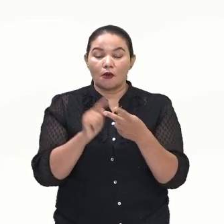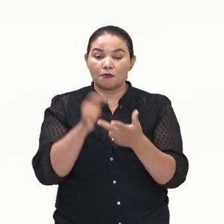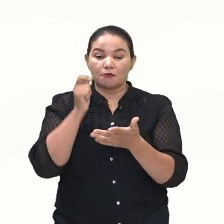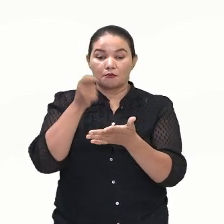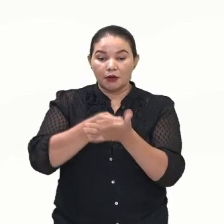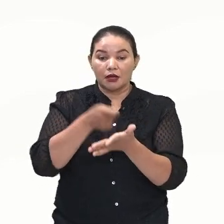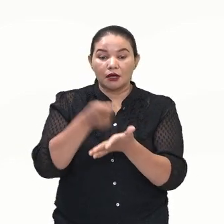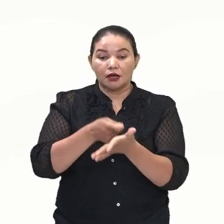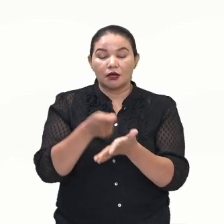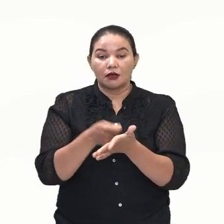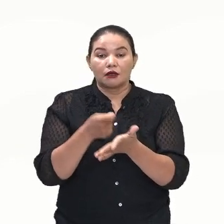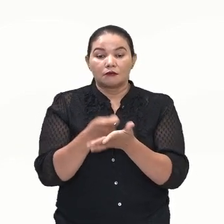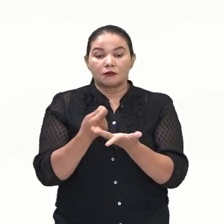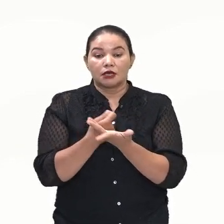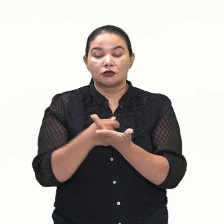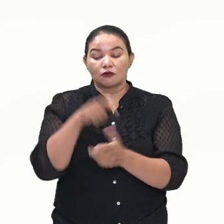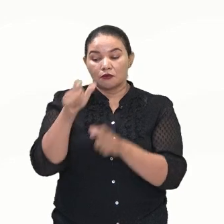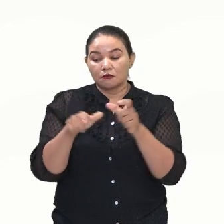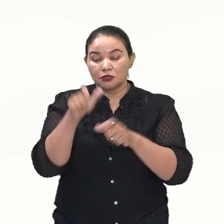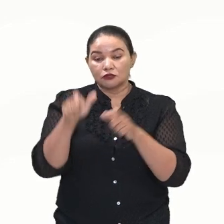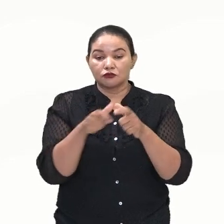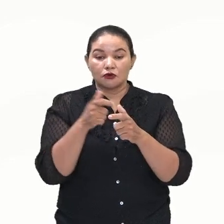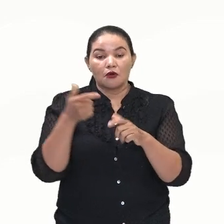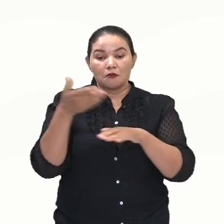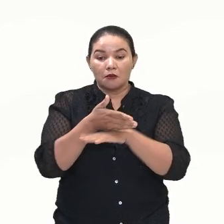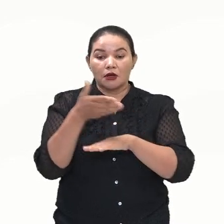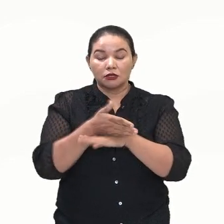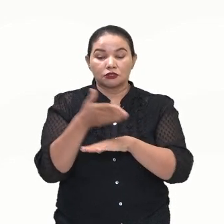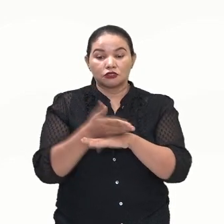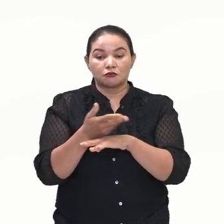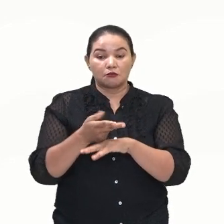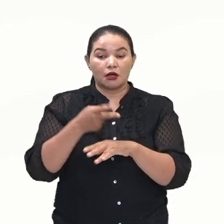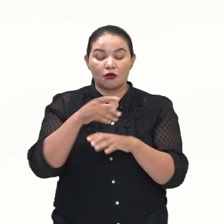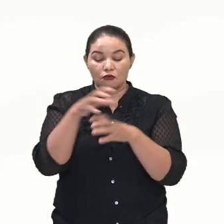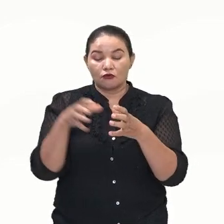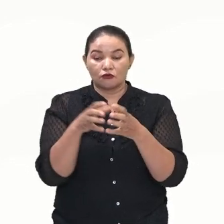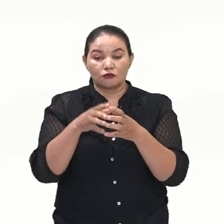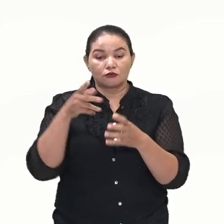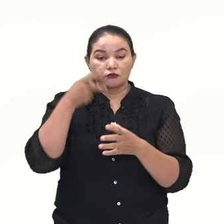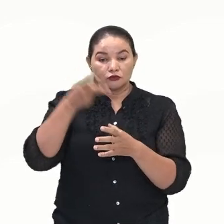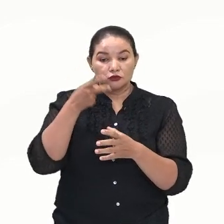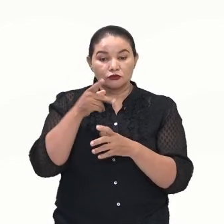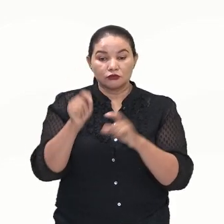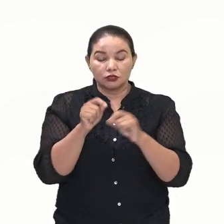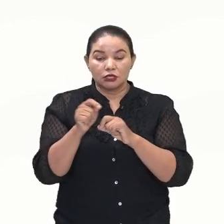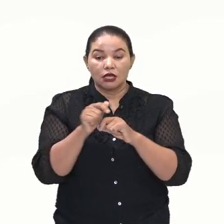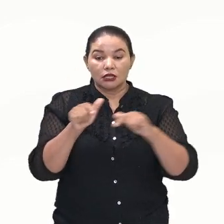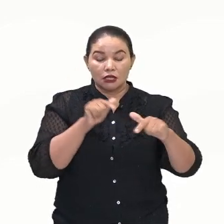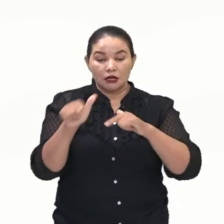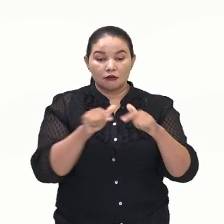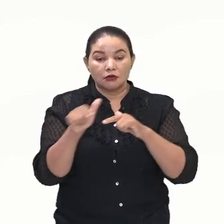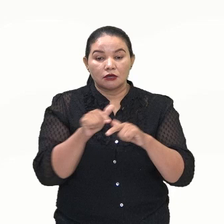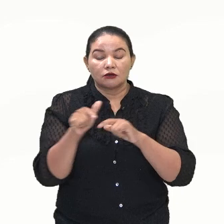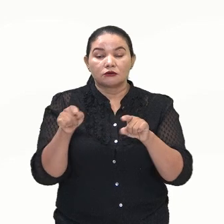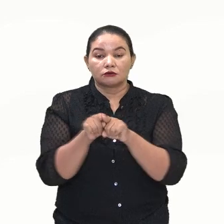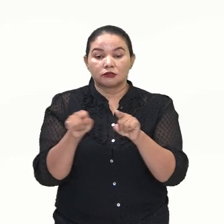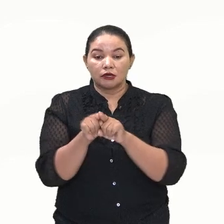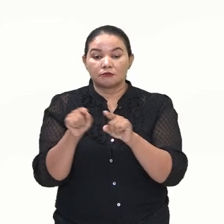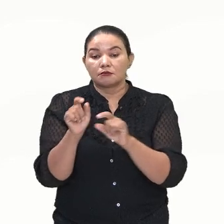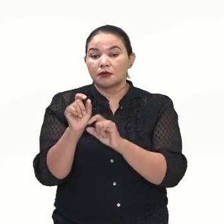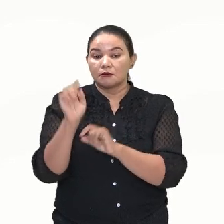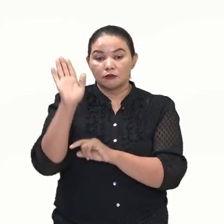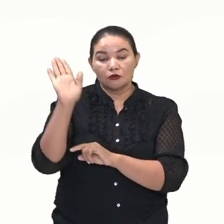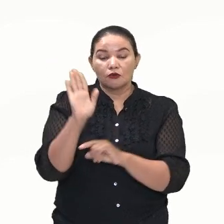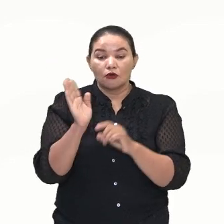os membros do parlamento, para permitir que os trabalhadores pudessem ser eleitos.